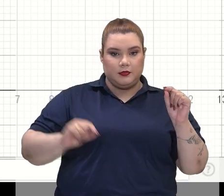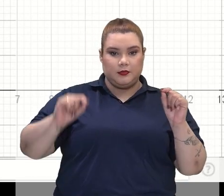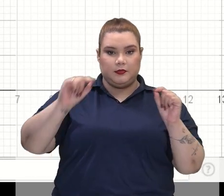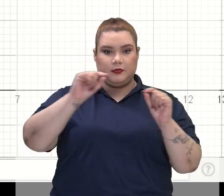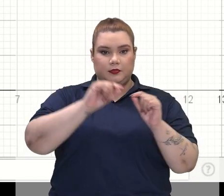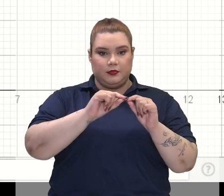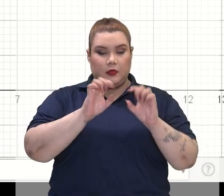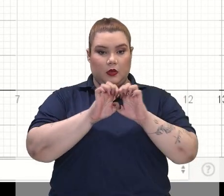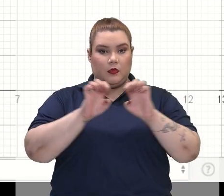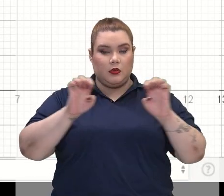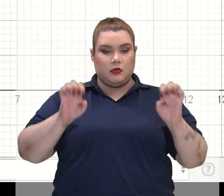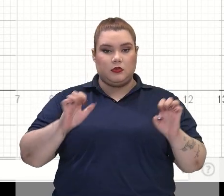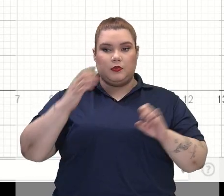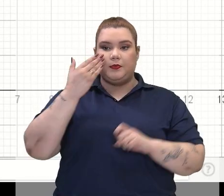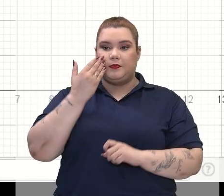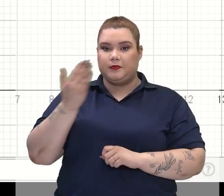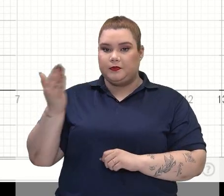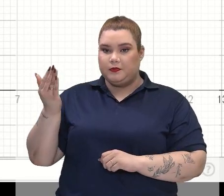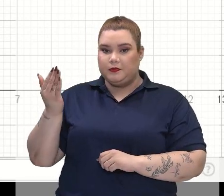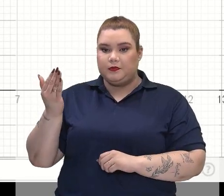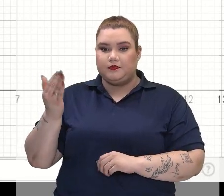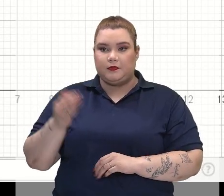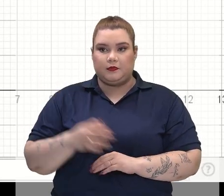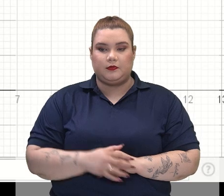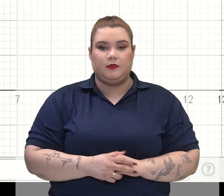Ó. Aqui, ó.